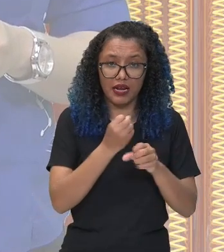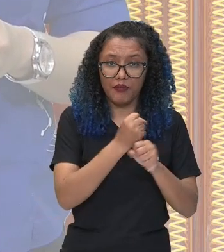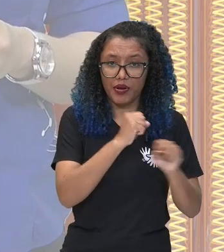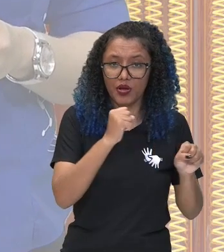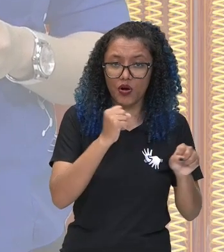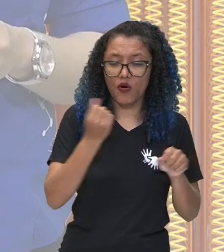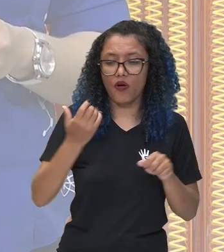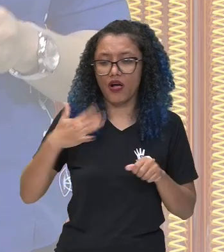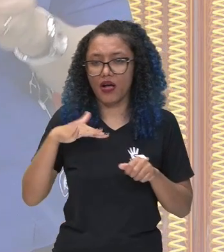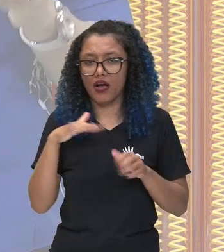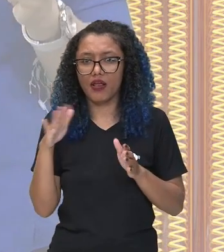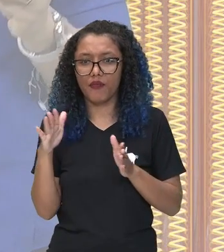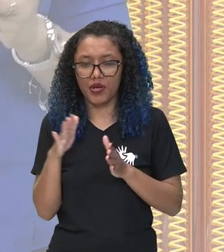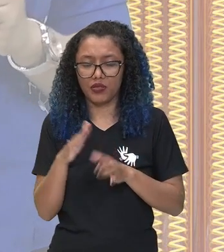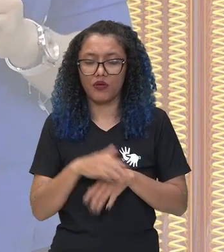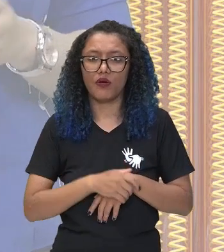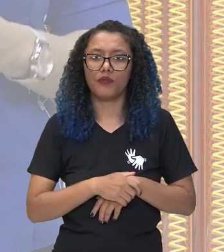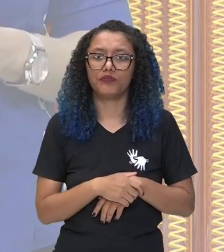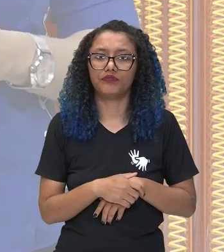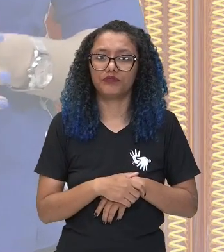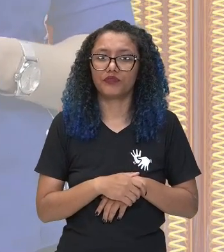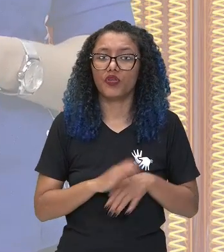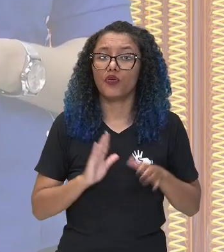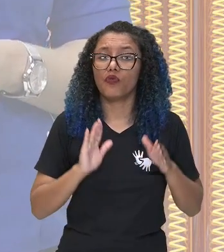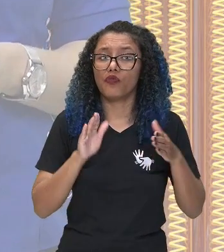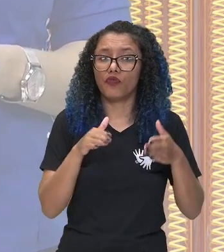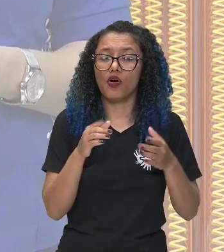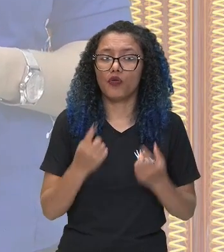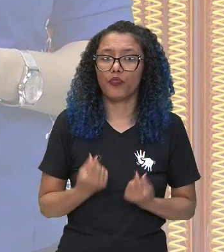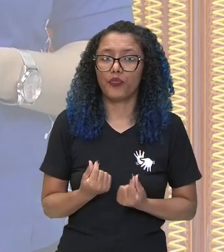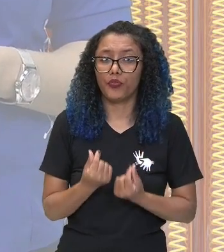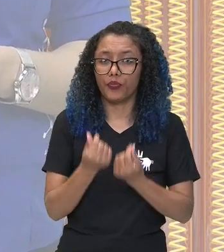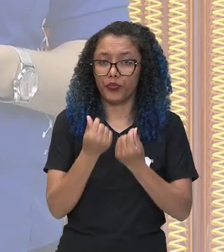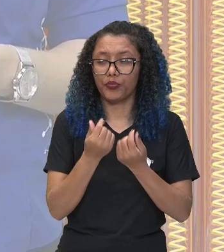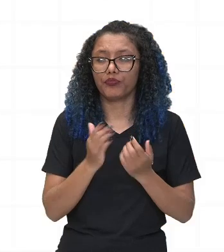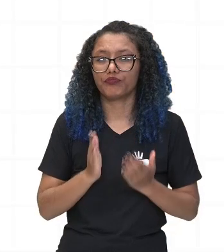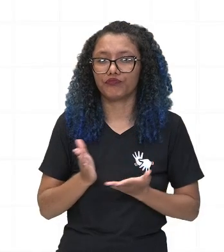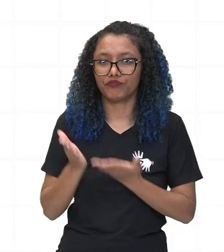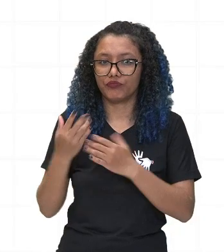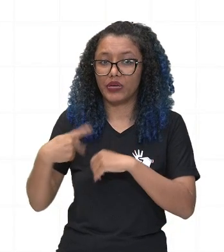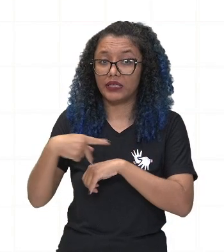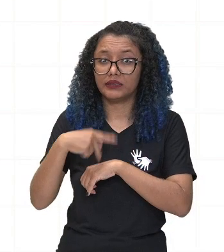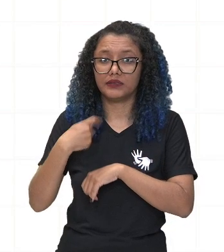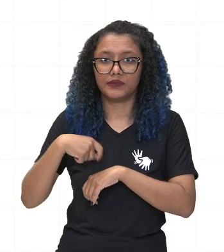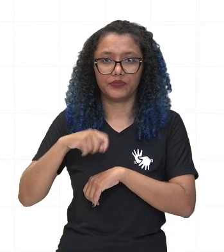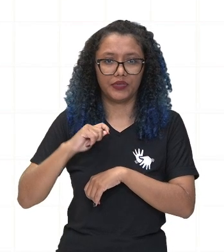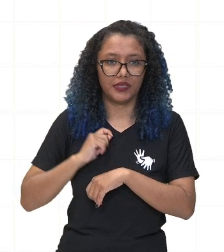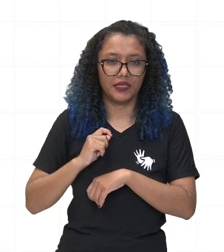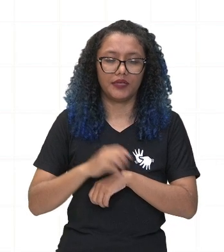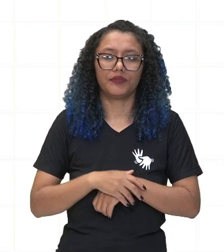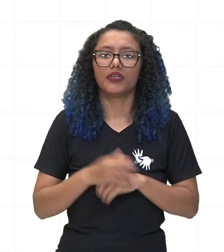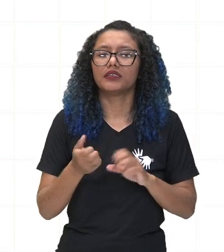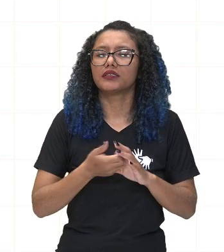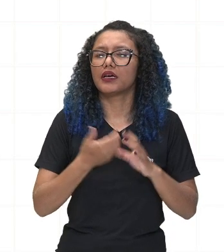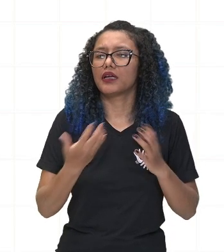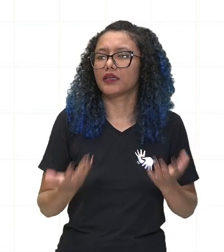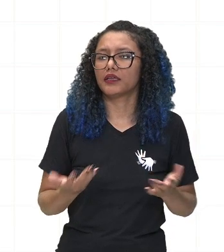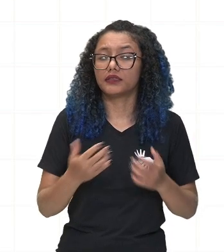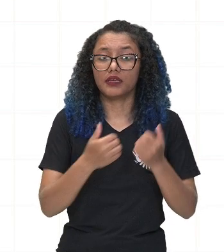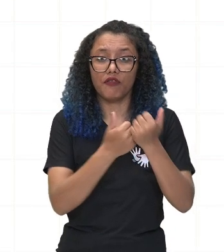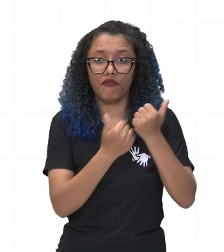a coroa espanhola. Então vamos ver aí quais são as características do vice-reinos. Eram